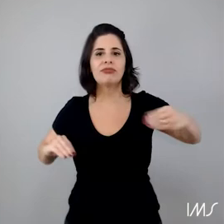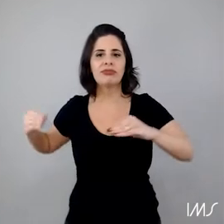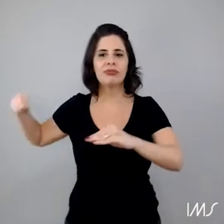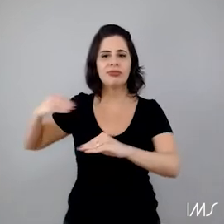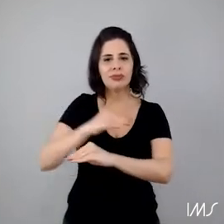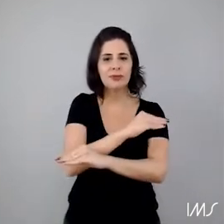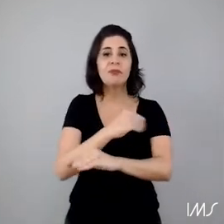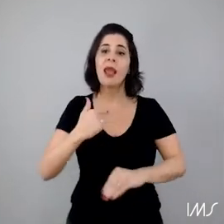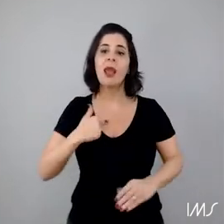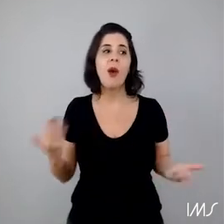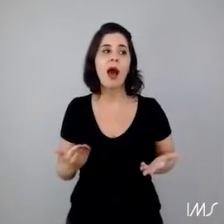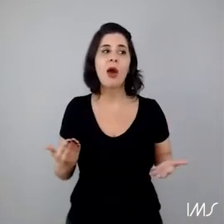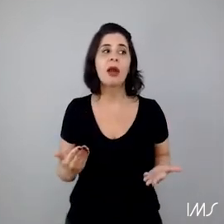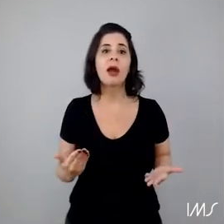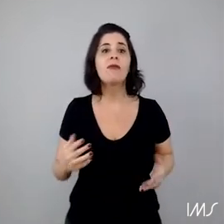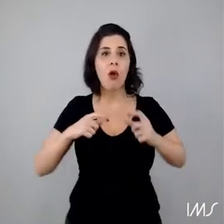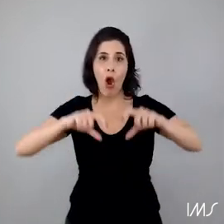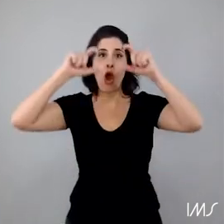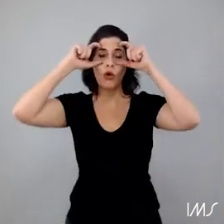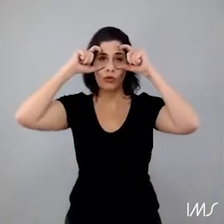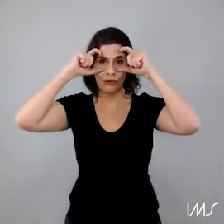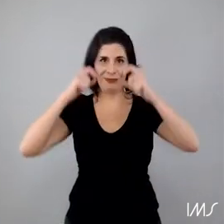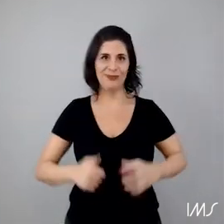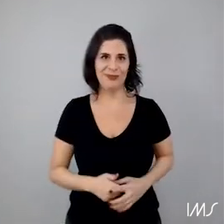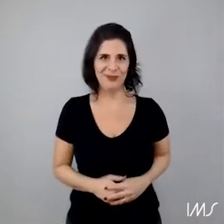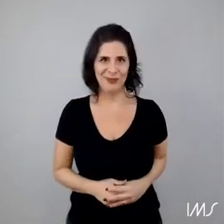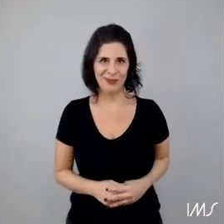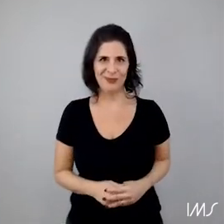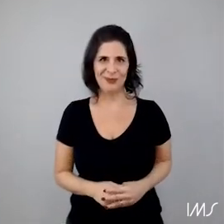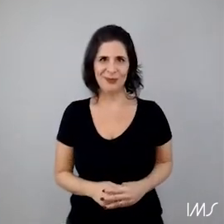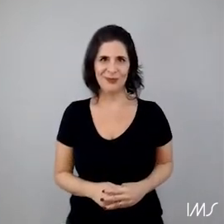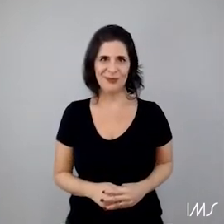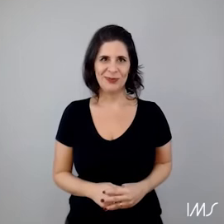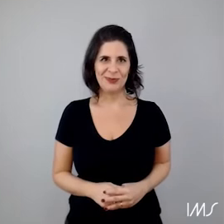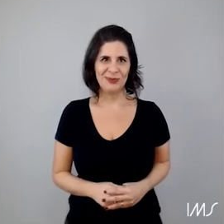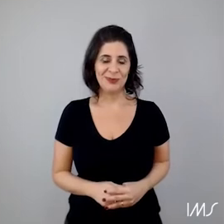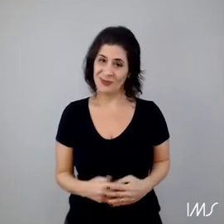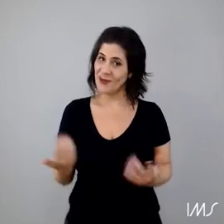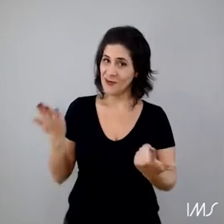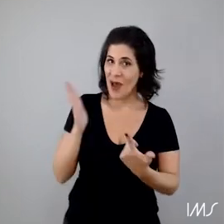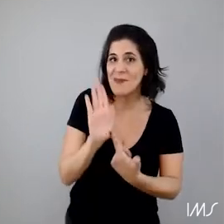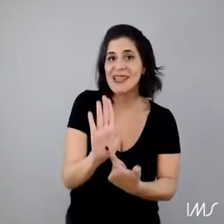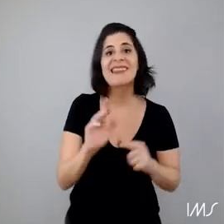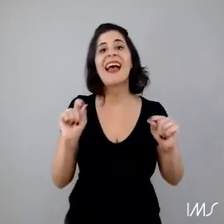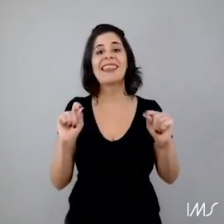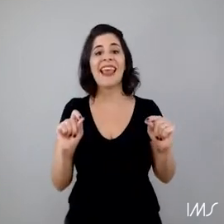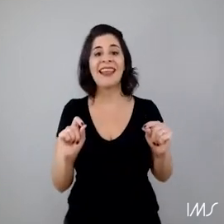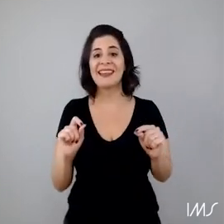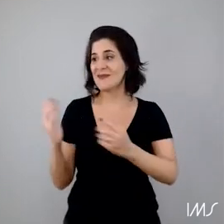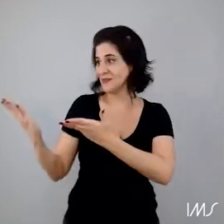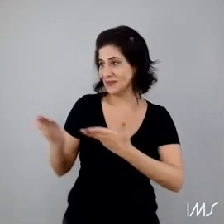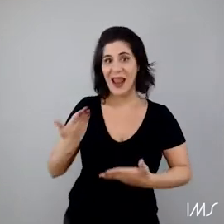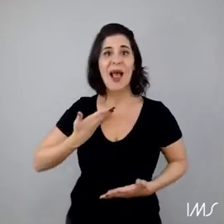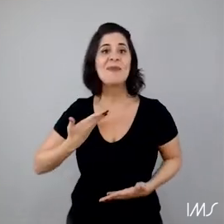hora. E eu vou agora colocar óculos. apresentar, então, meus